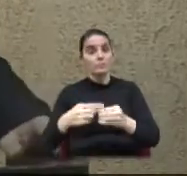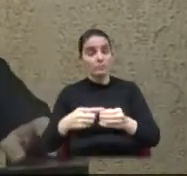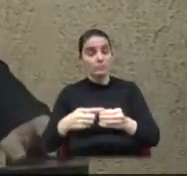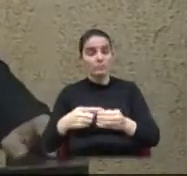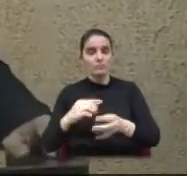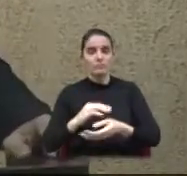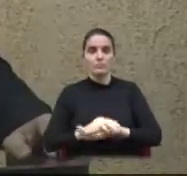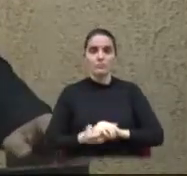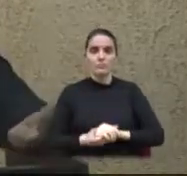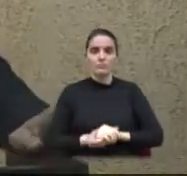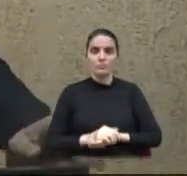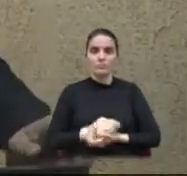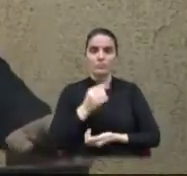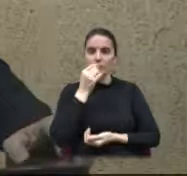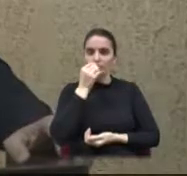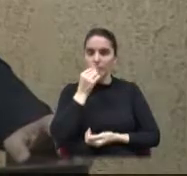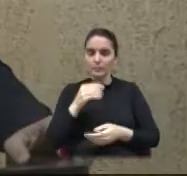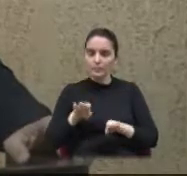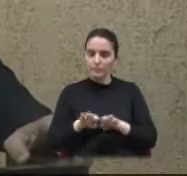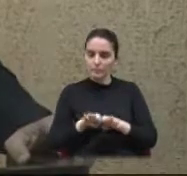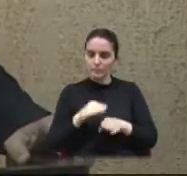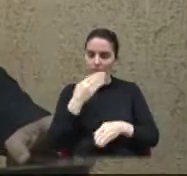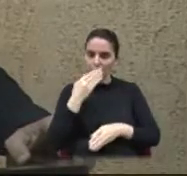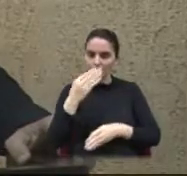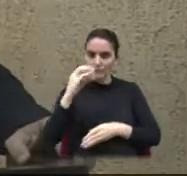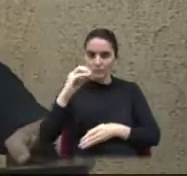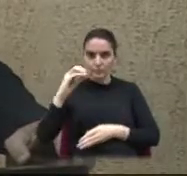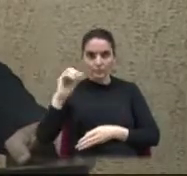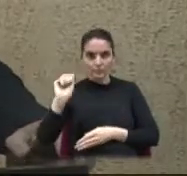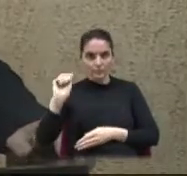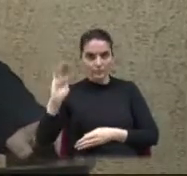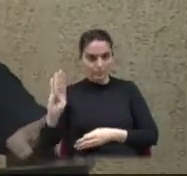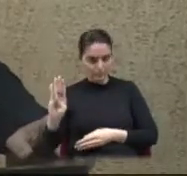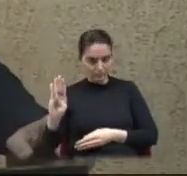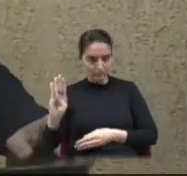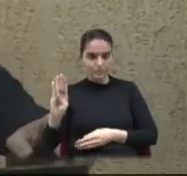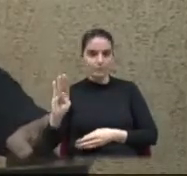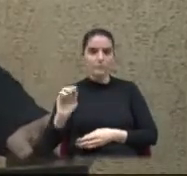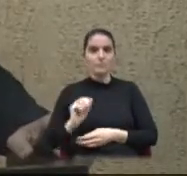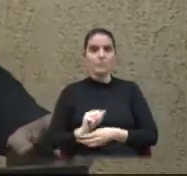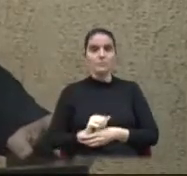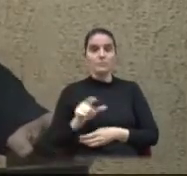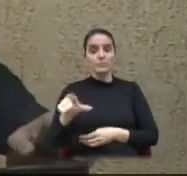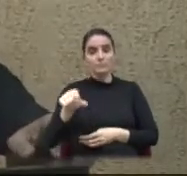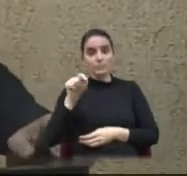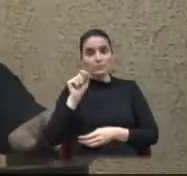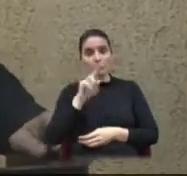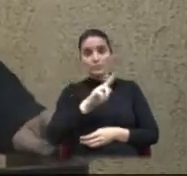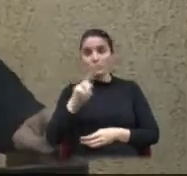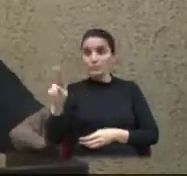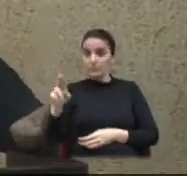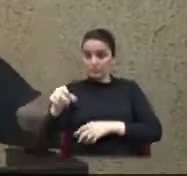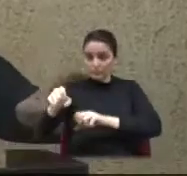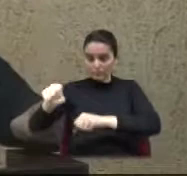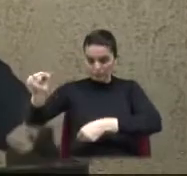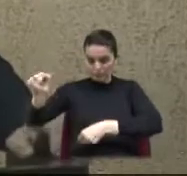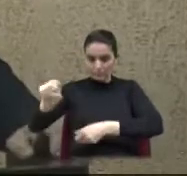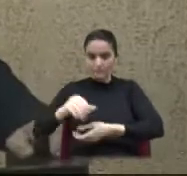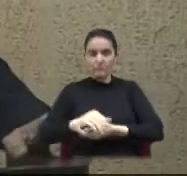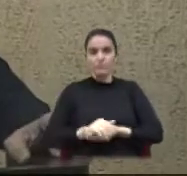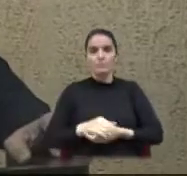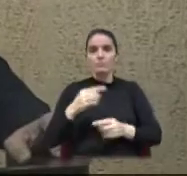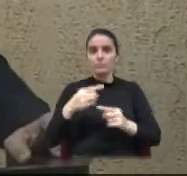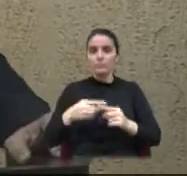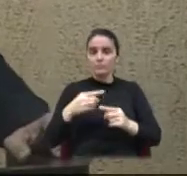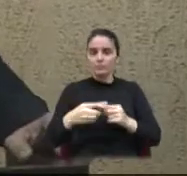Eu também solicitei à OAB de Limeira que sugerisse o nome a ser dado a esse prêmio, na intenção